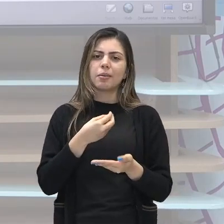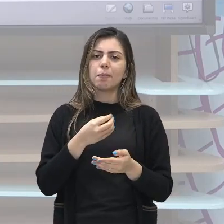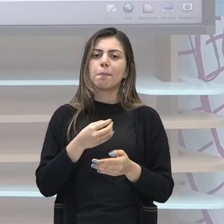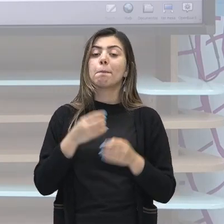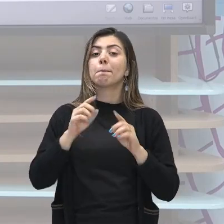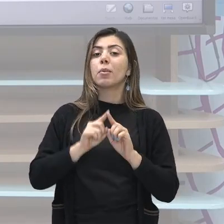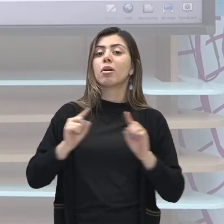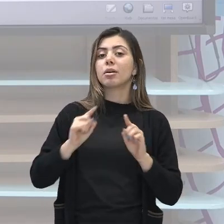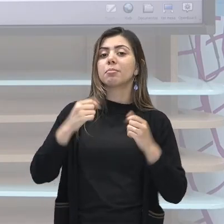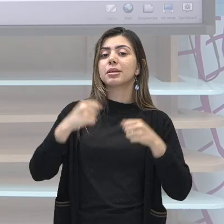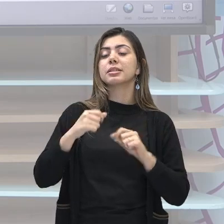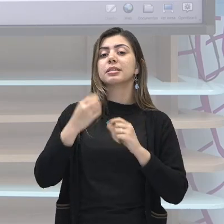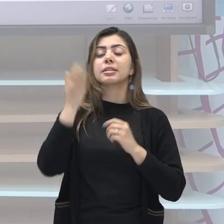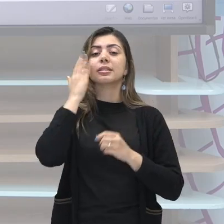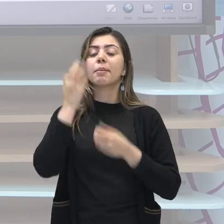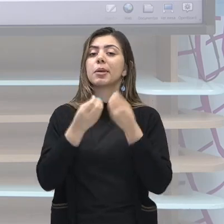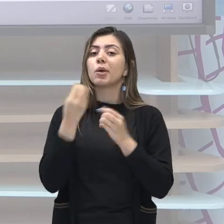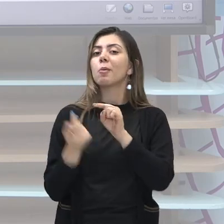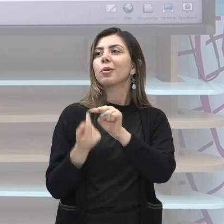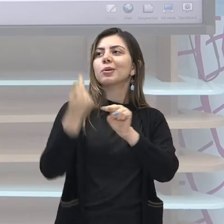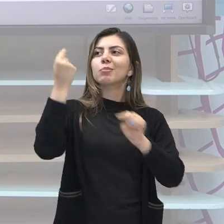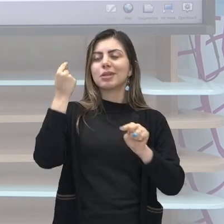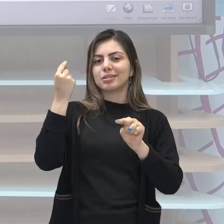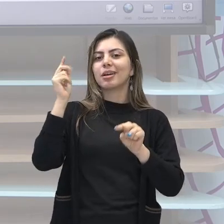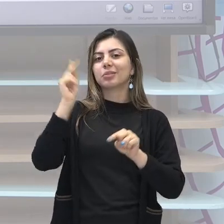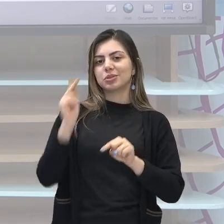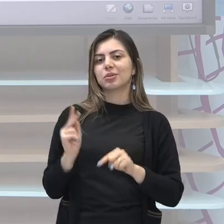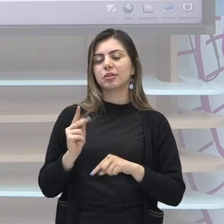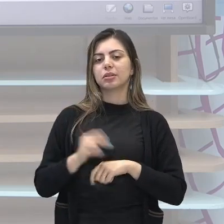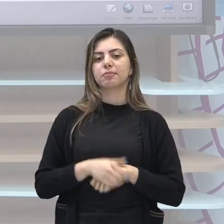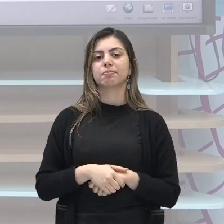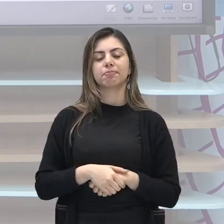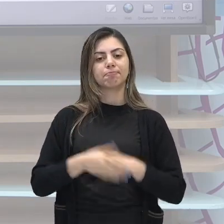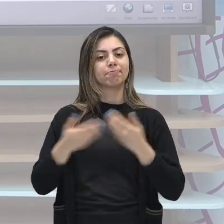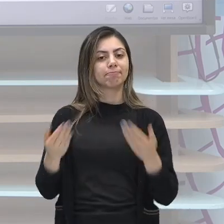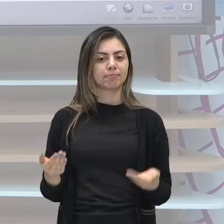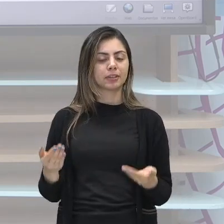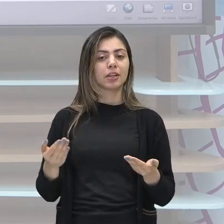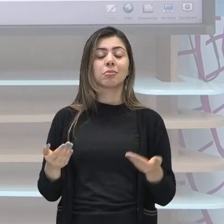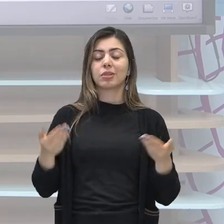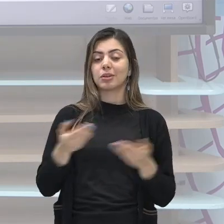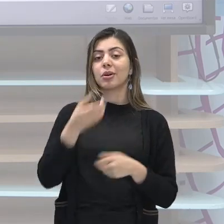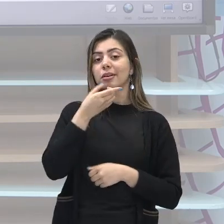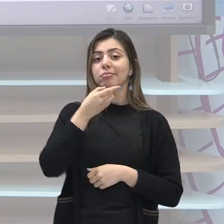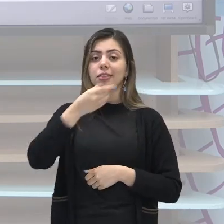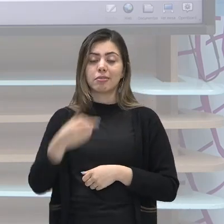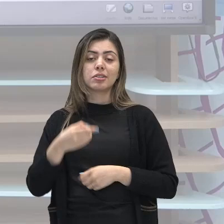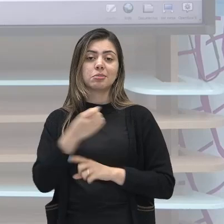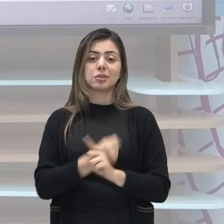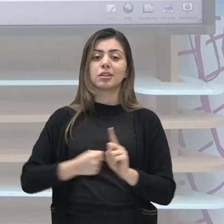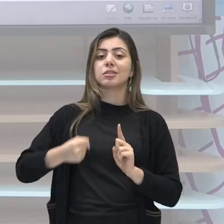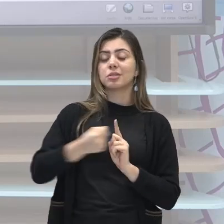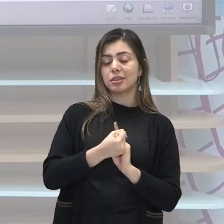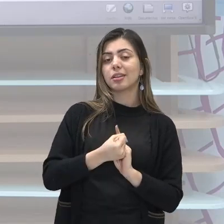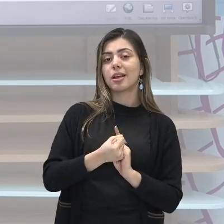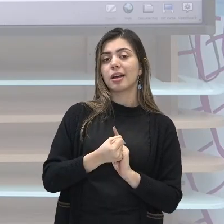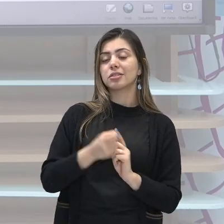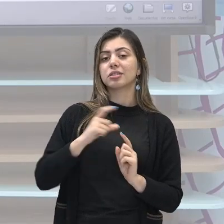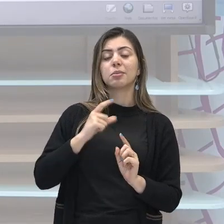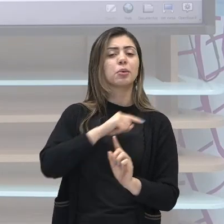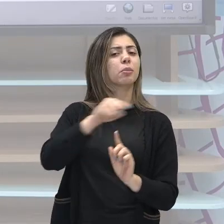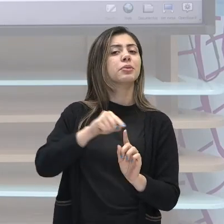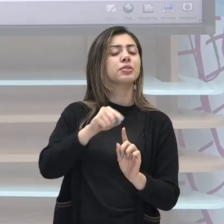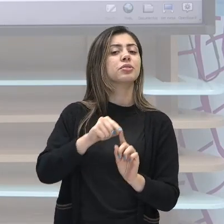preciso termos esse contato com essas visões. E dentro disso, o darwinismo social vai defender justamente o